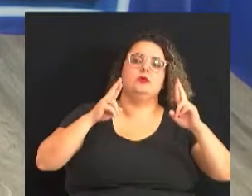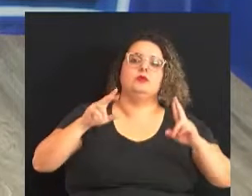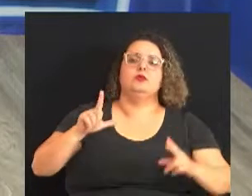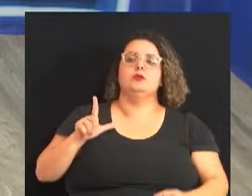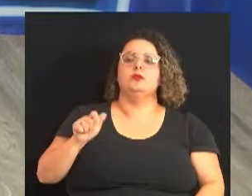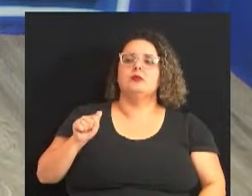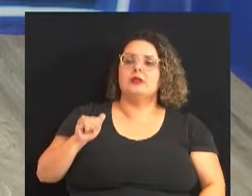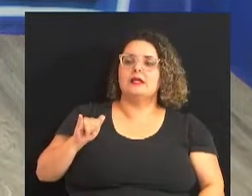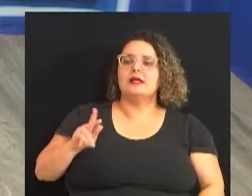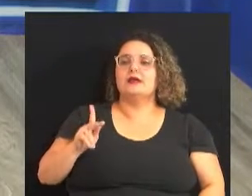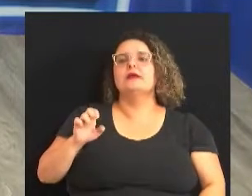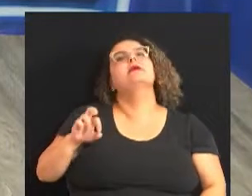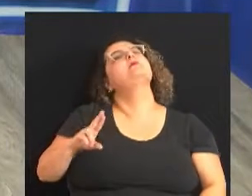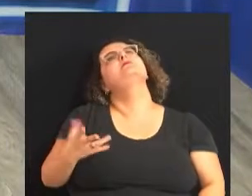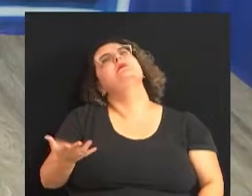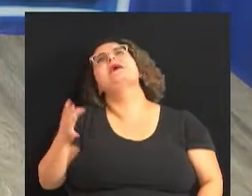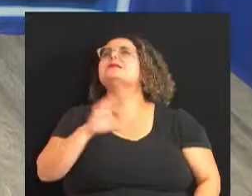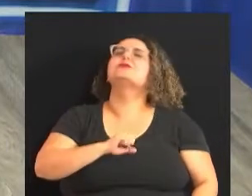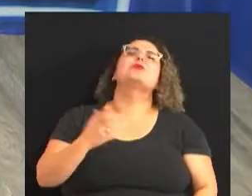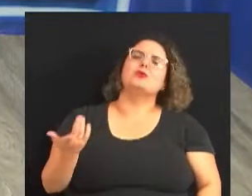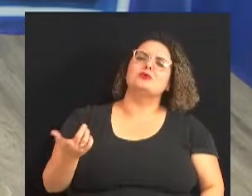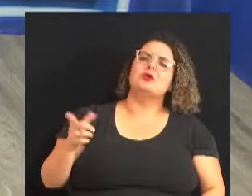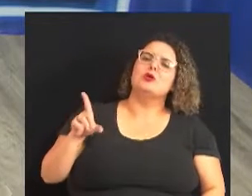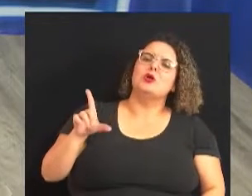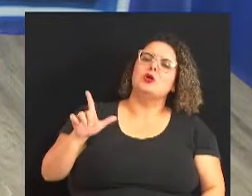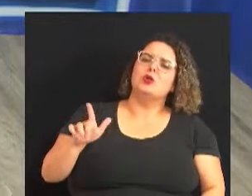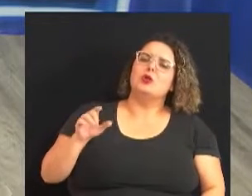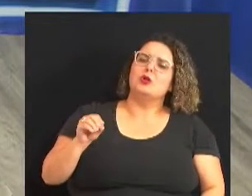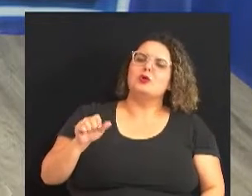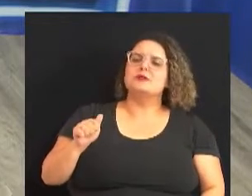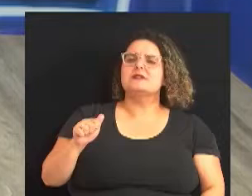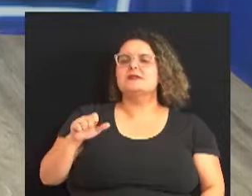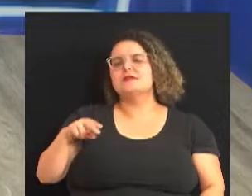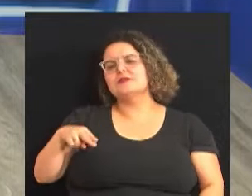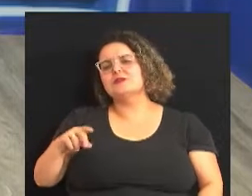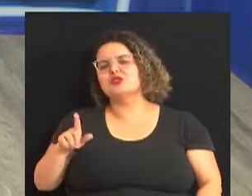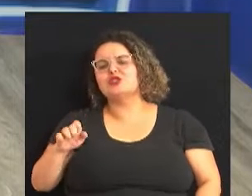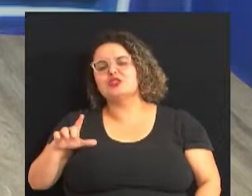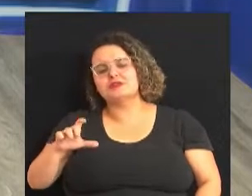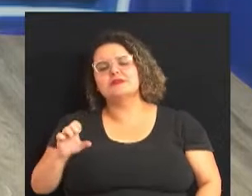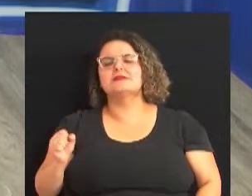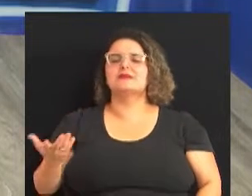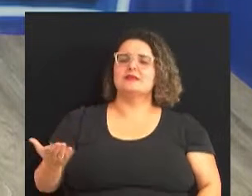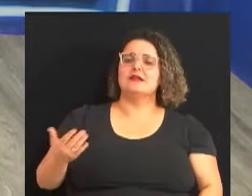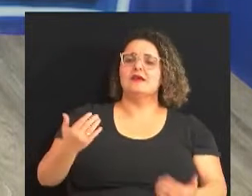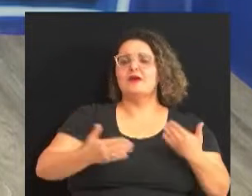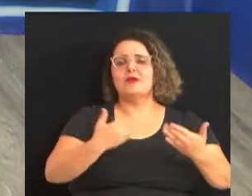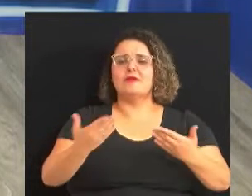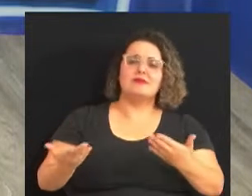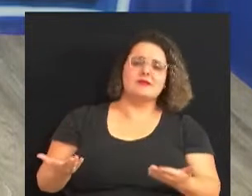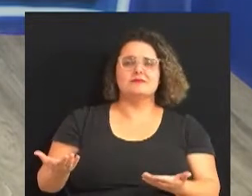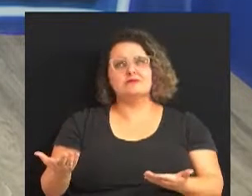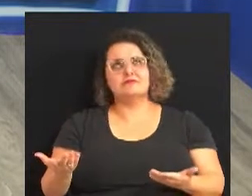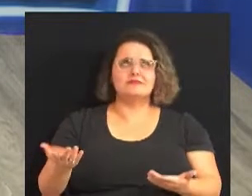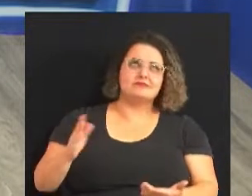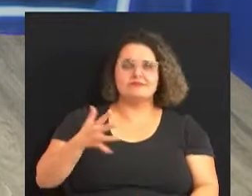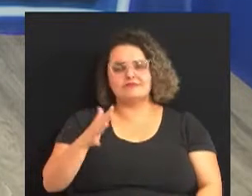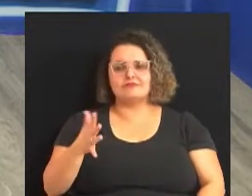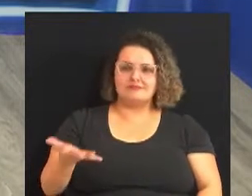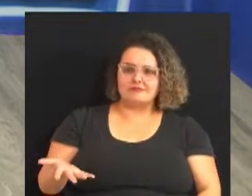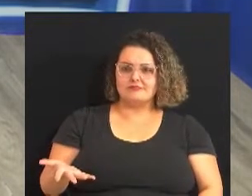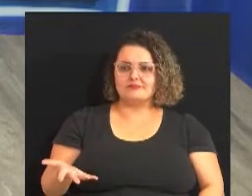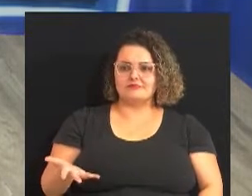um simpatizante do Los Angeles Lakers, tá? As últimas temporadas não foram tão boas para